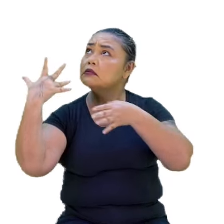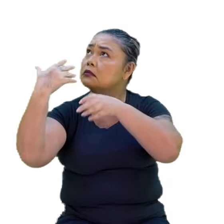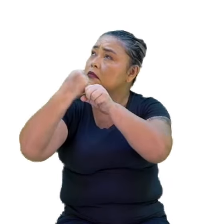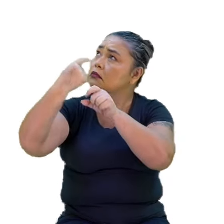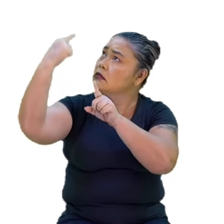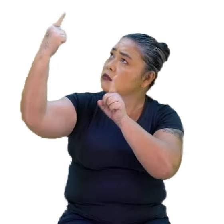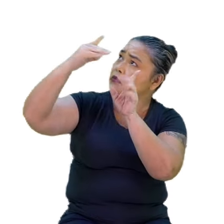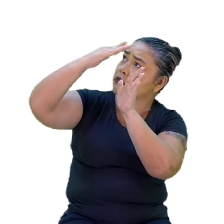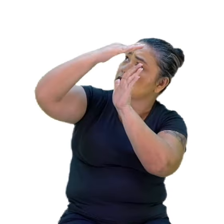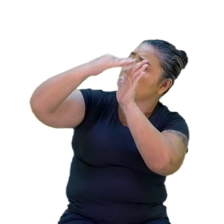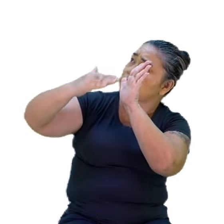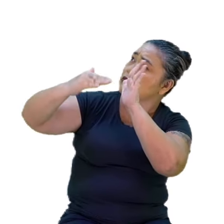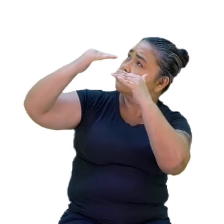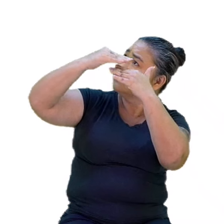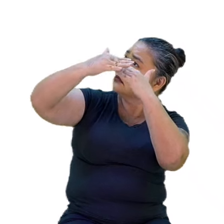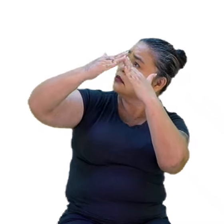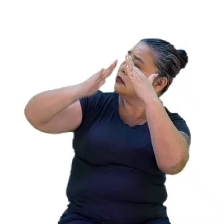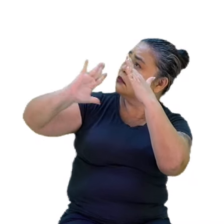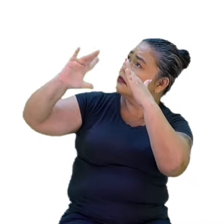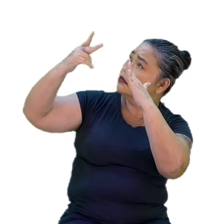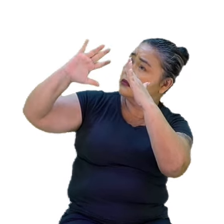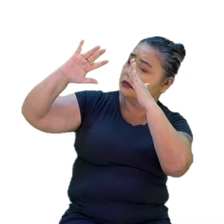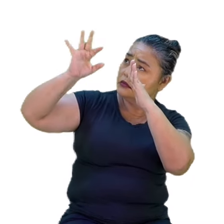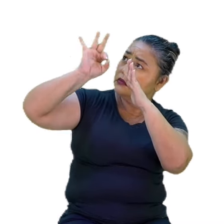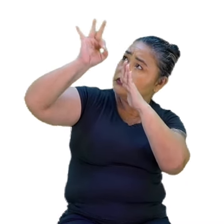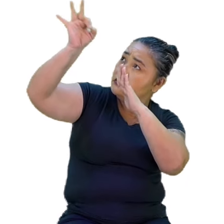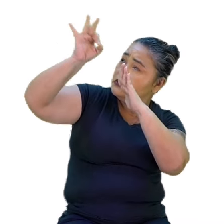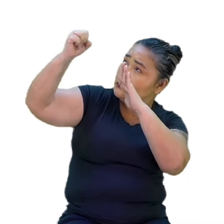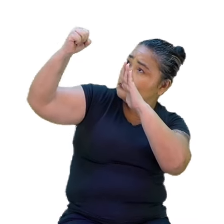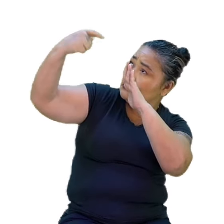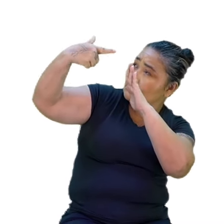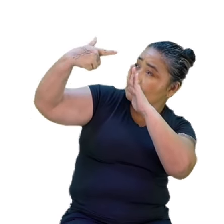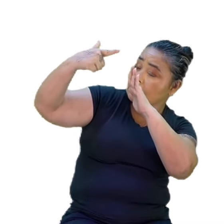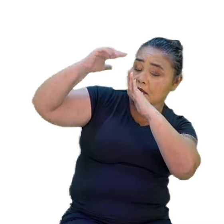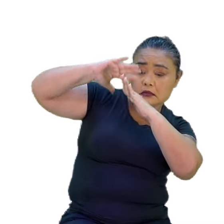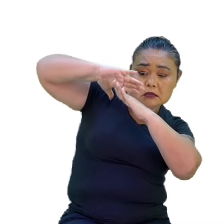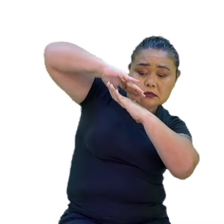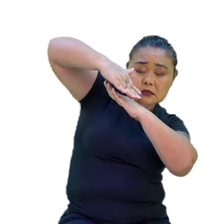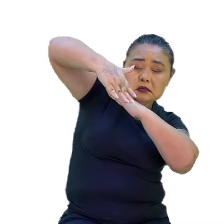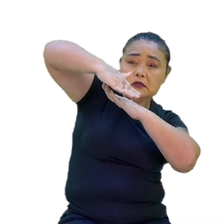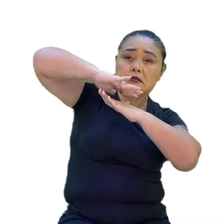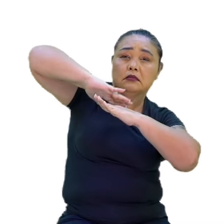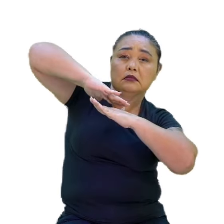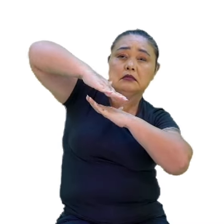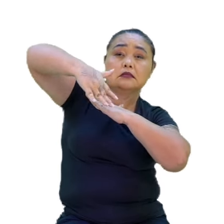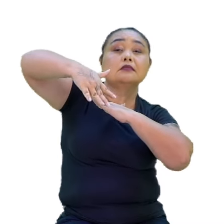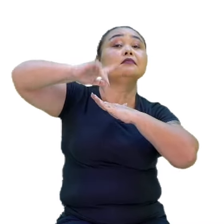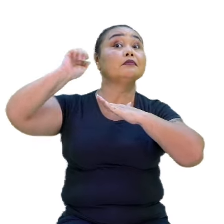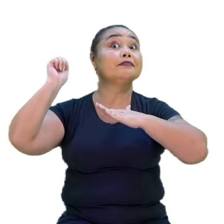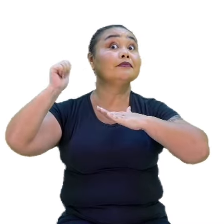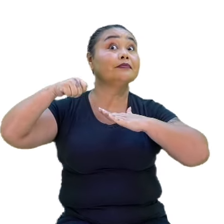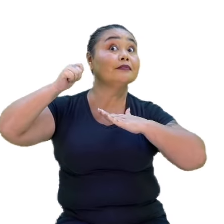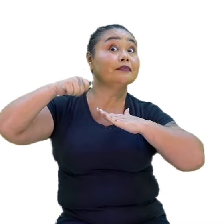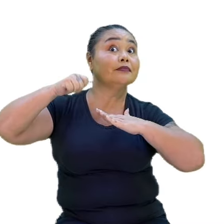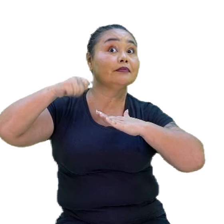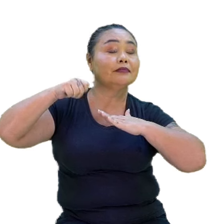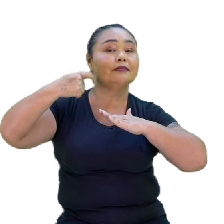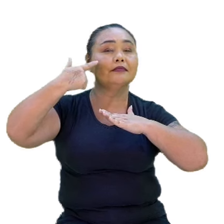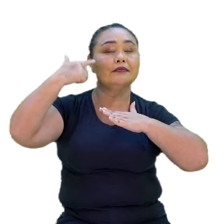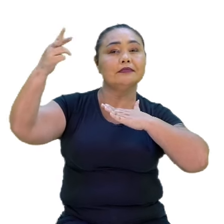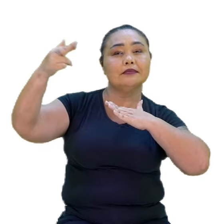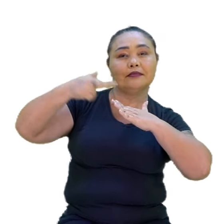dessa pirâmide aqui só baseado na distância que eu tô dela e da sombra que ela projeta dá E aí ele faz uma relação